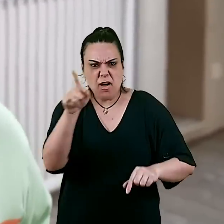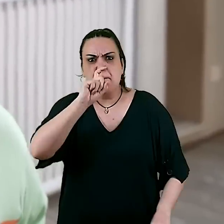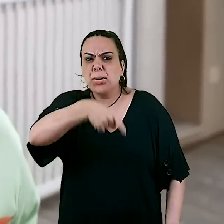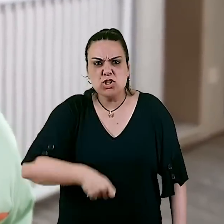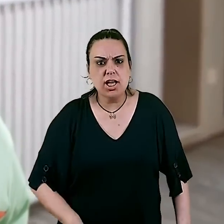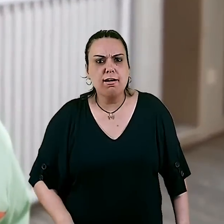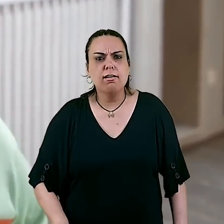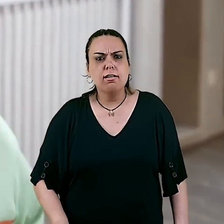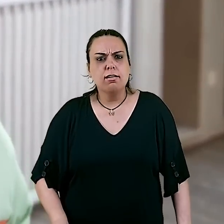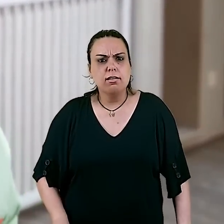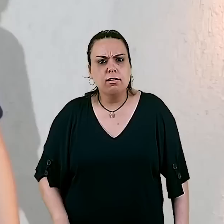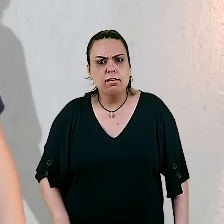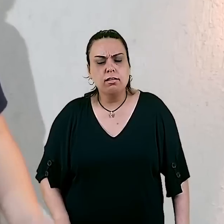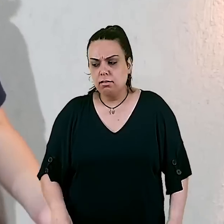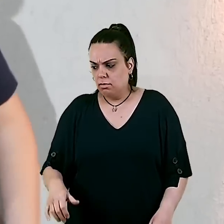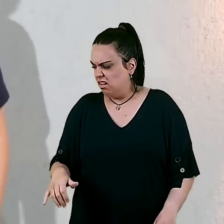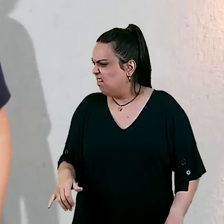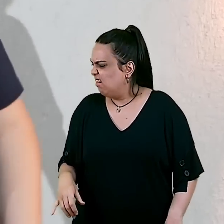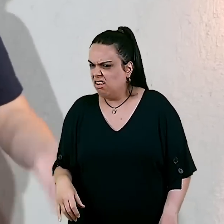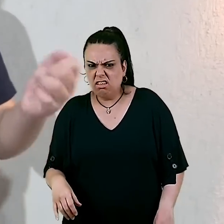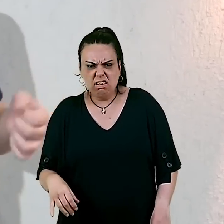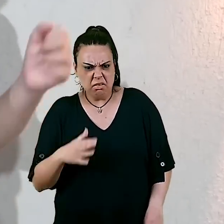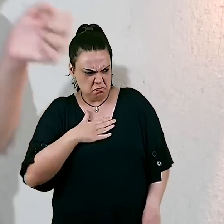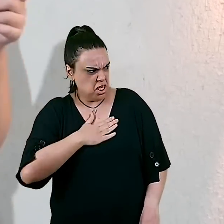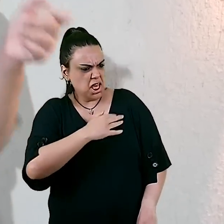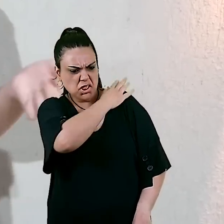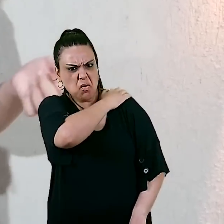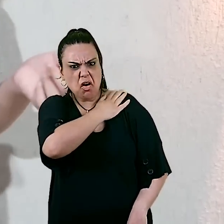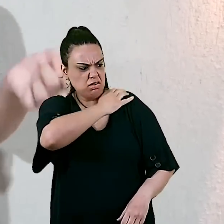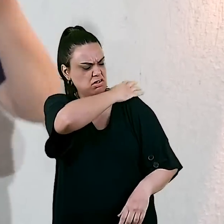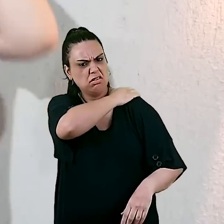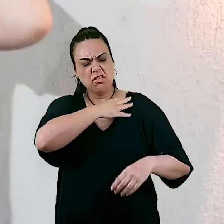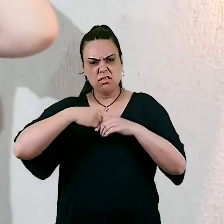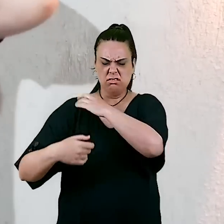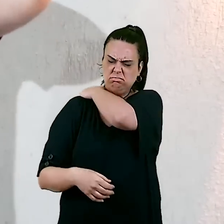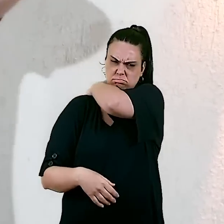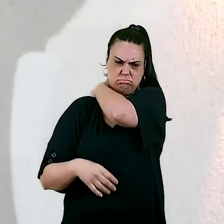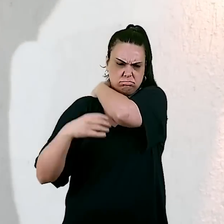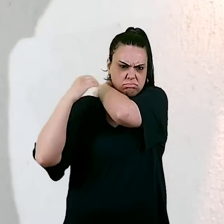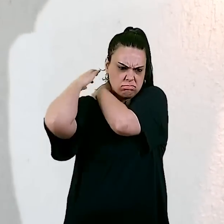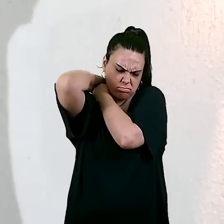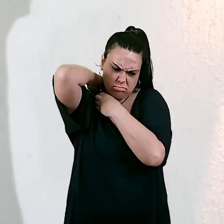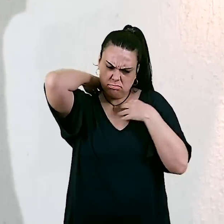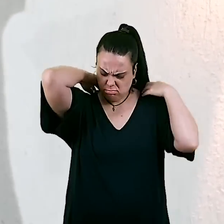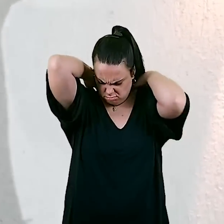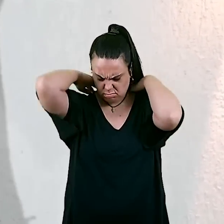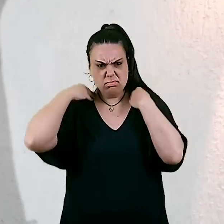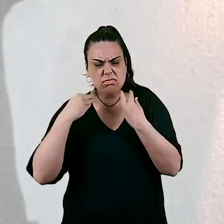é bruxa? Hã? Hã, professora? Nas minhas costas?